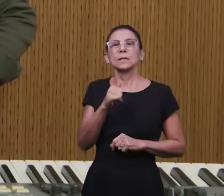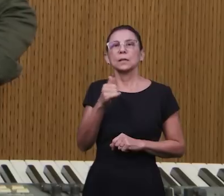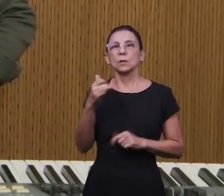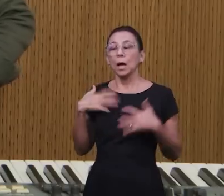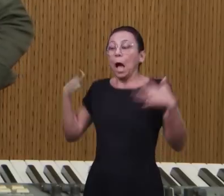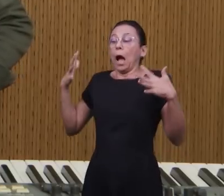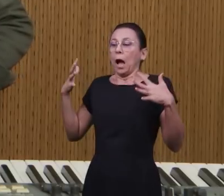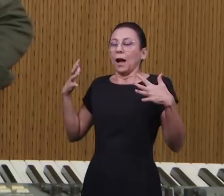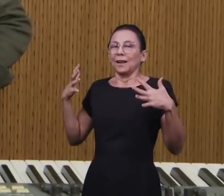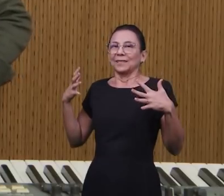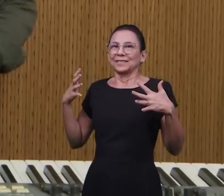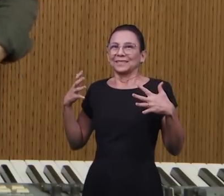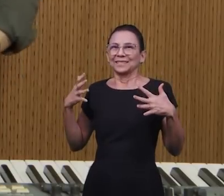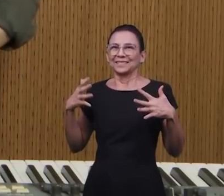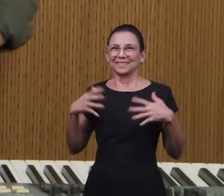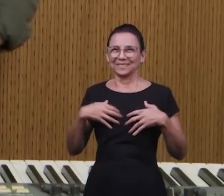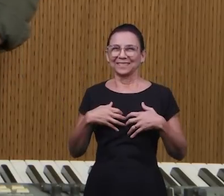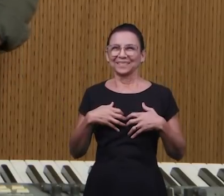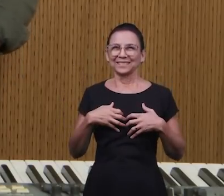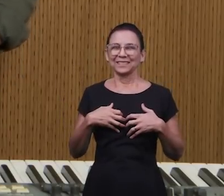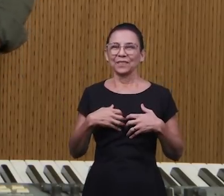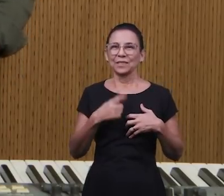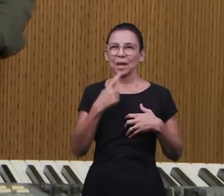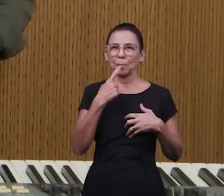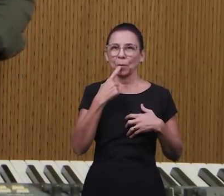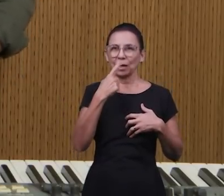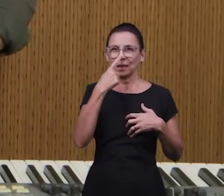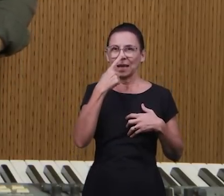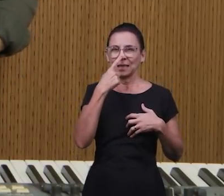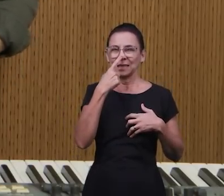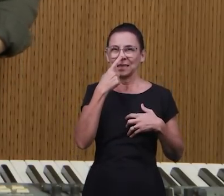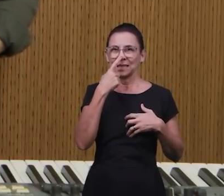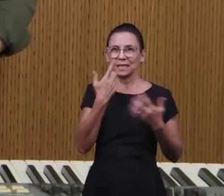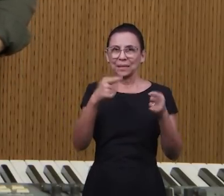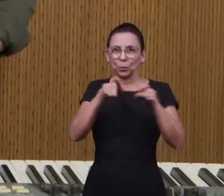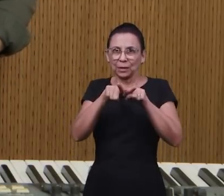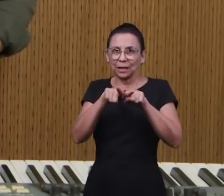ar pelo nariz e pela boca ao mesmo tempo. E olha aqui o movimento. Inspirou.